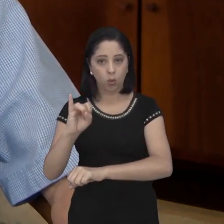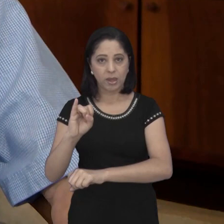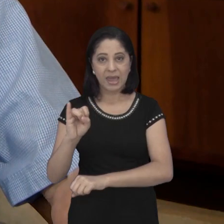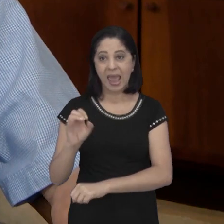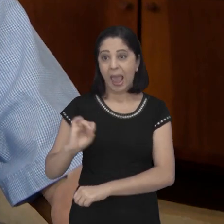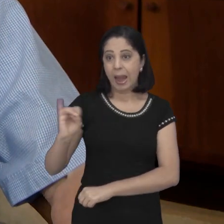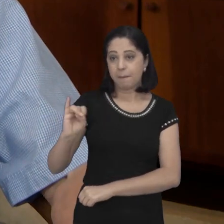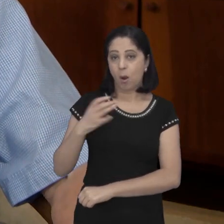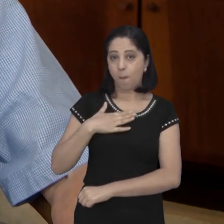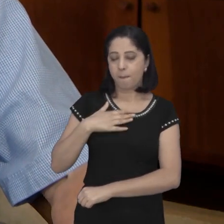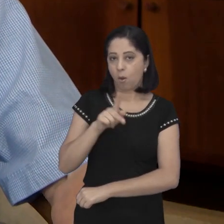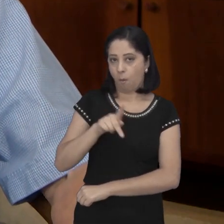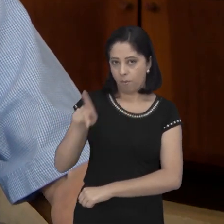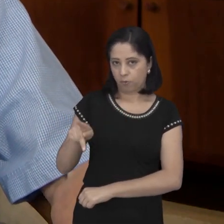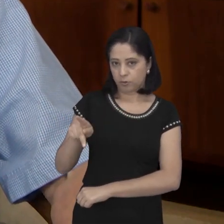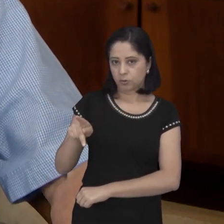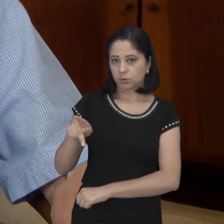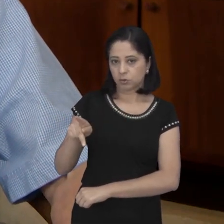nova.